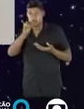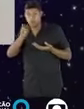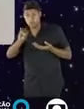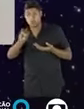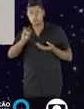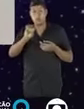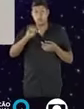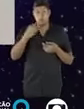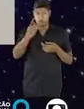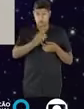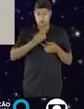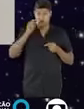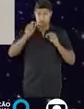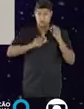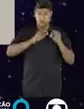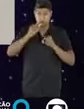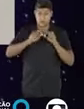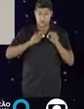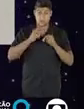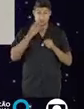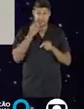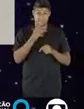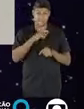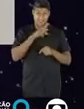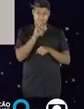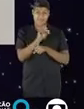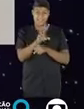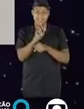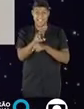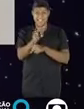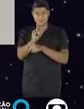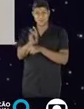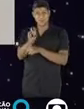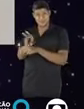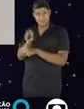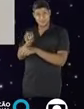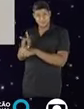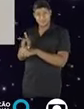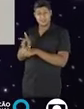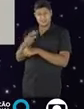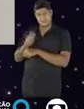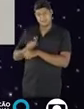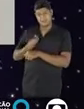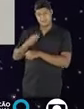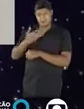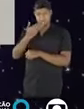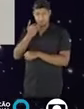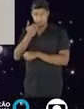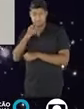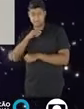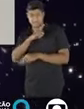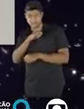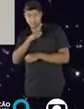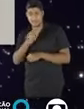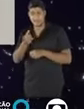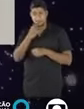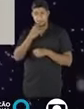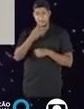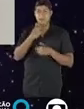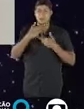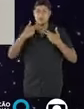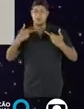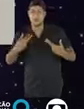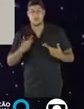está sendo, a gente tá sendo envenenado, né? Se você entender que a indústria do alimento é a mesma indústria dos remédios, é, né?